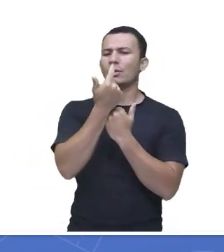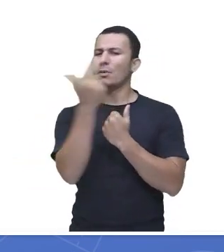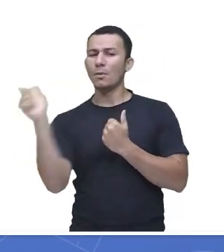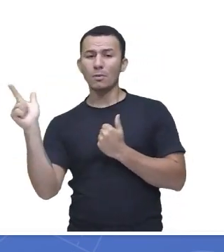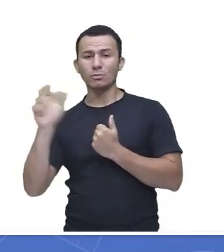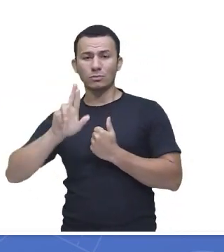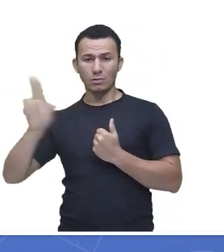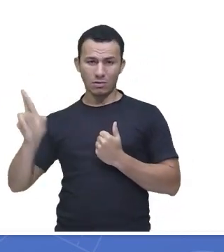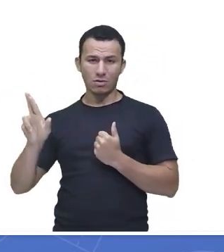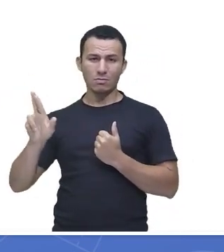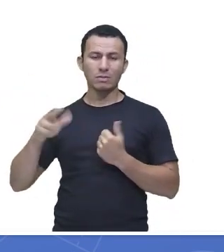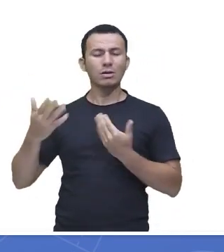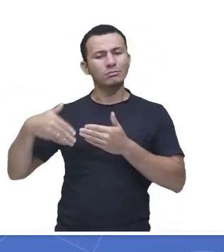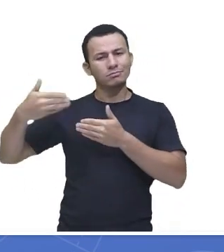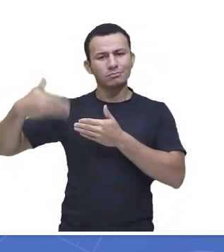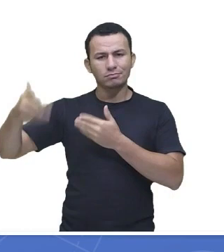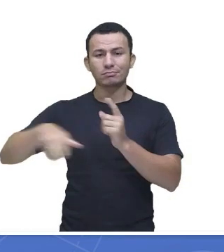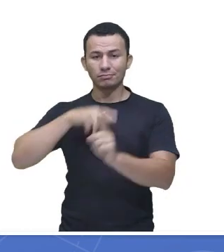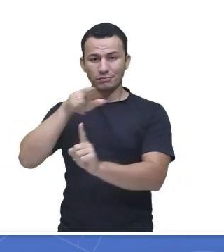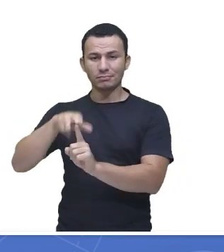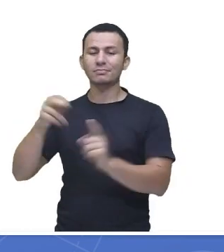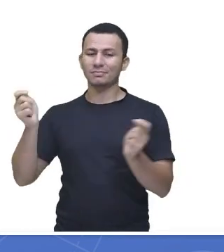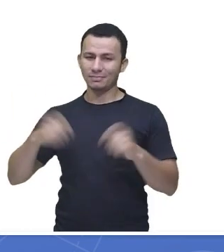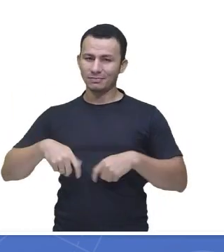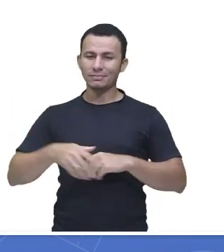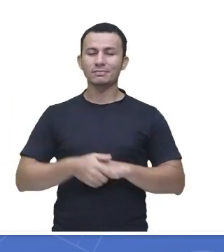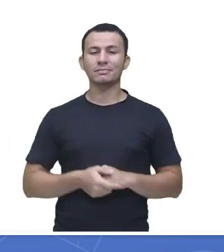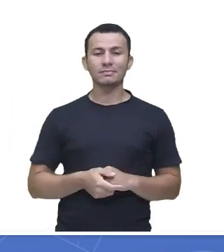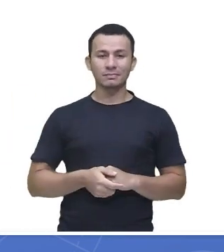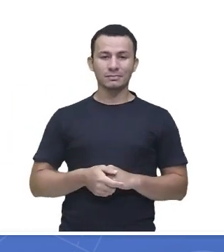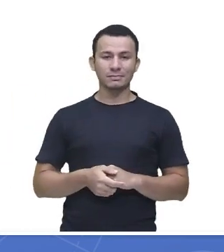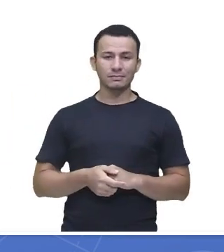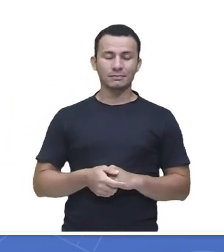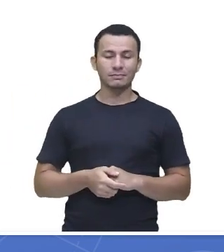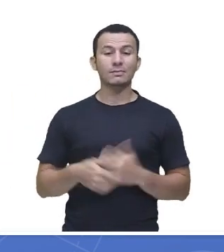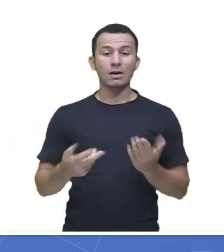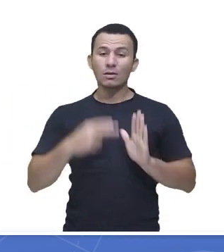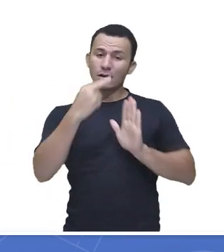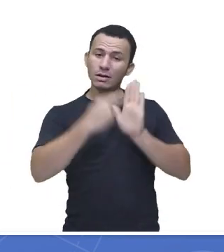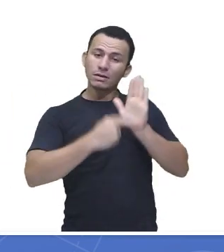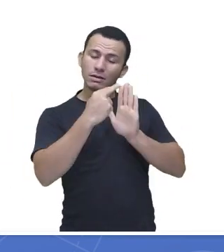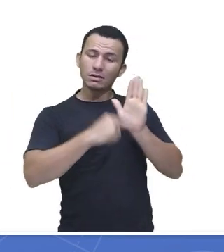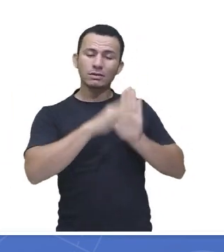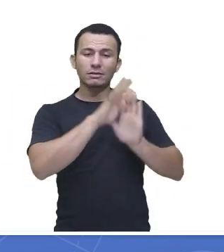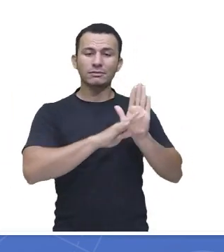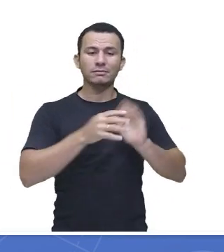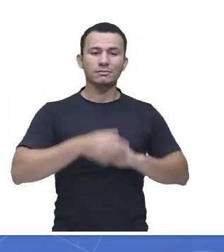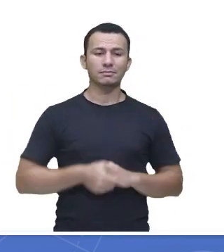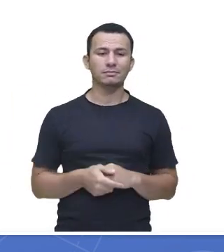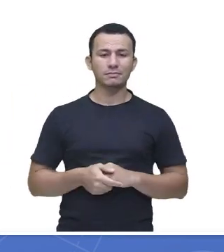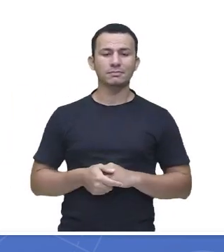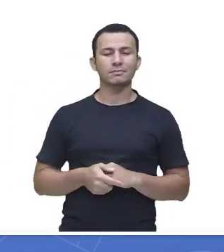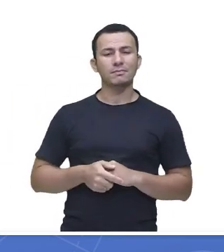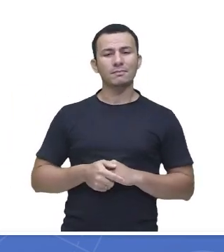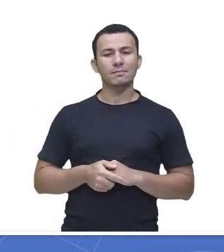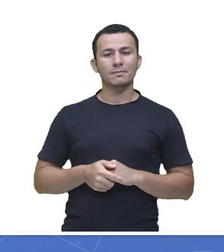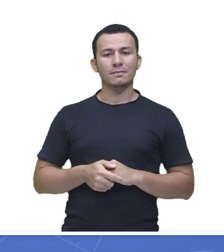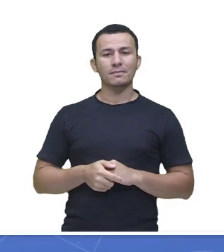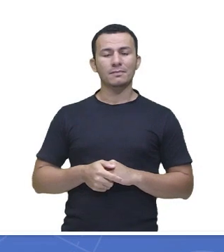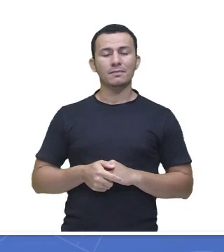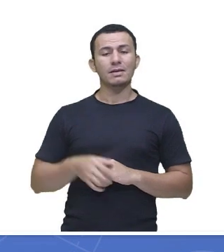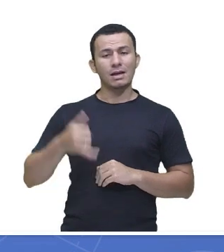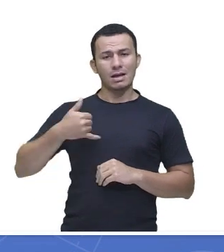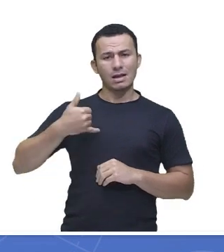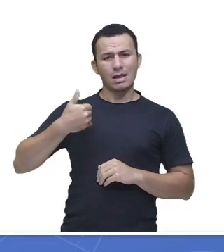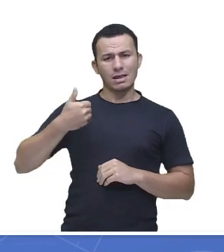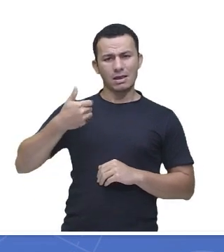nesse processo, fazer referência, ok? Vamos então agora ler o texto. Fazer 70 anos.